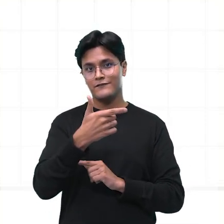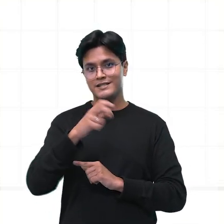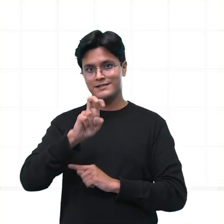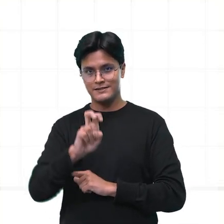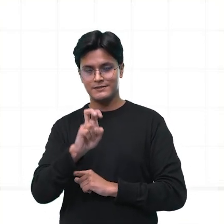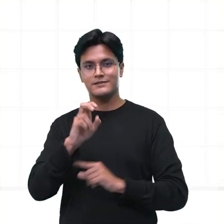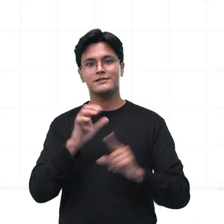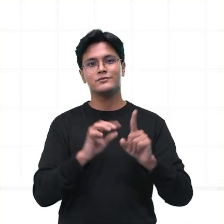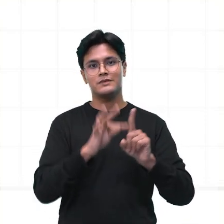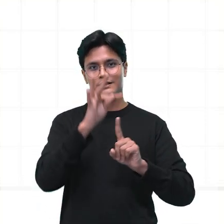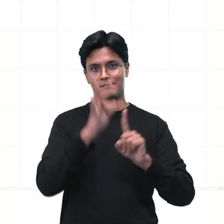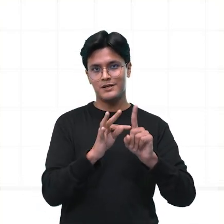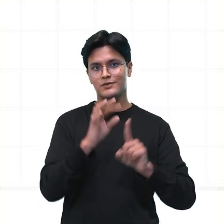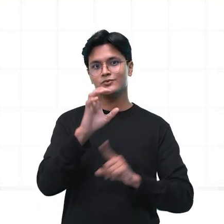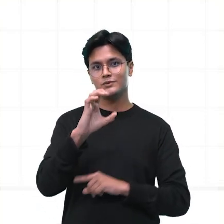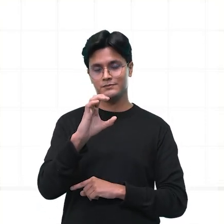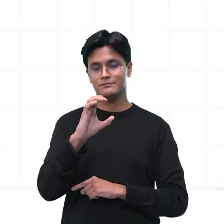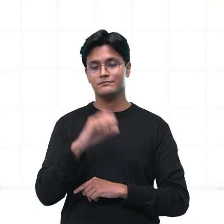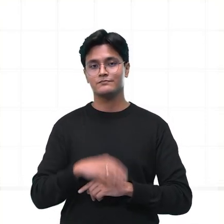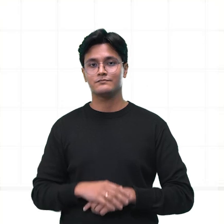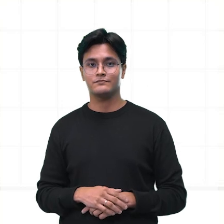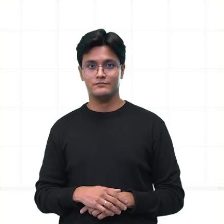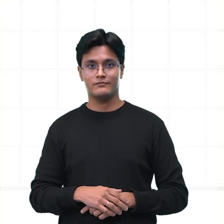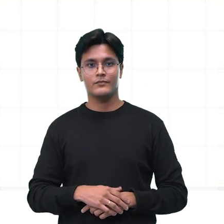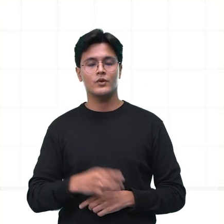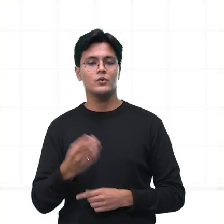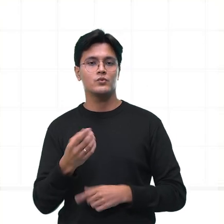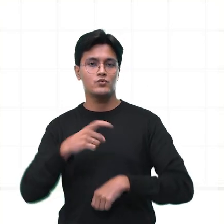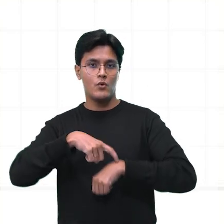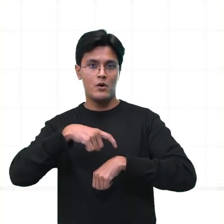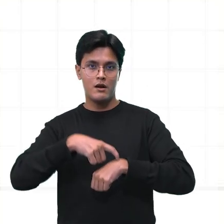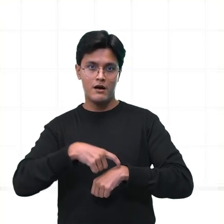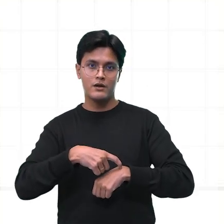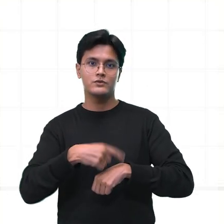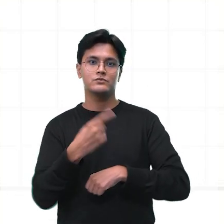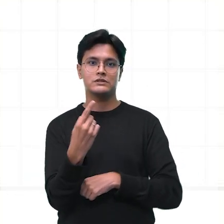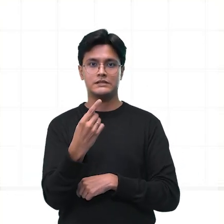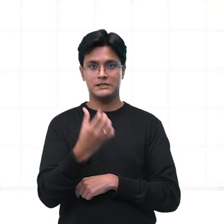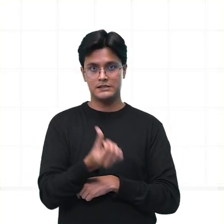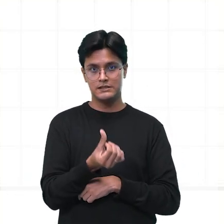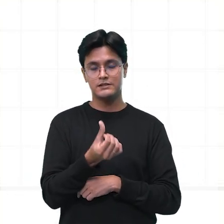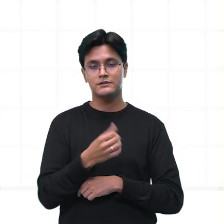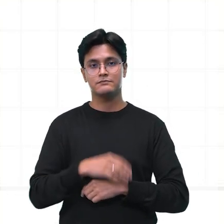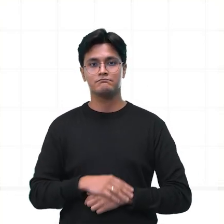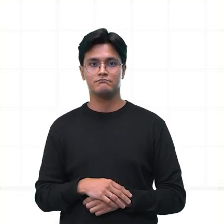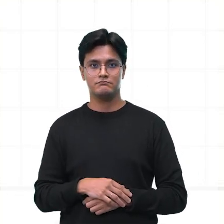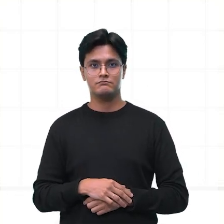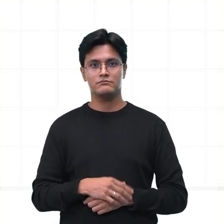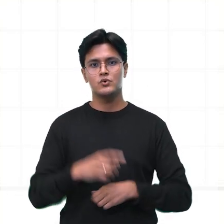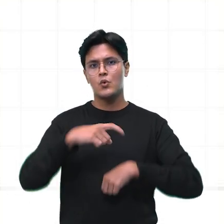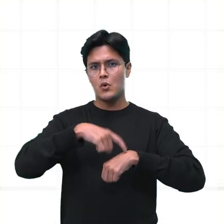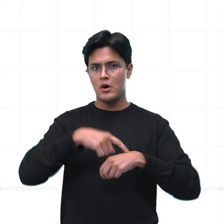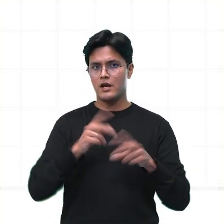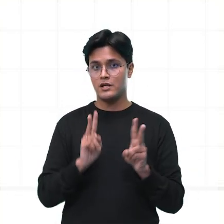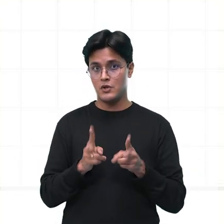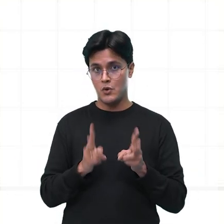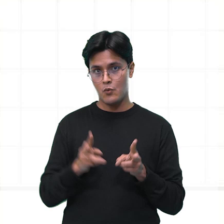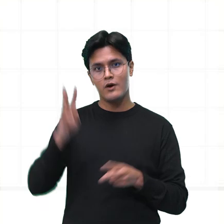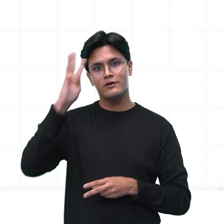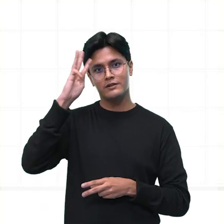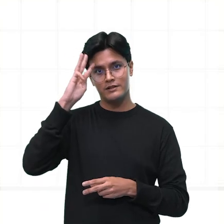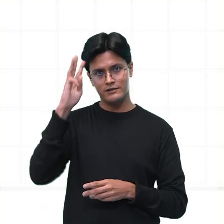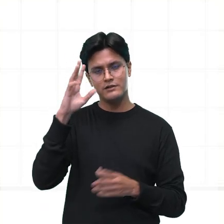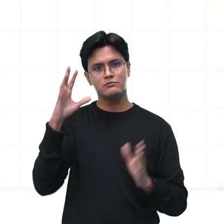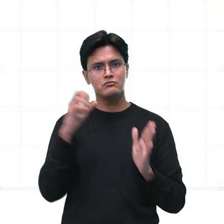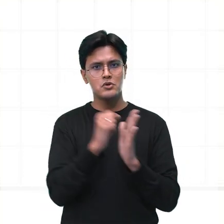25º C às 16 horas no mesmo horário e nesta terça o registro era de